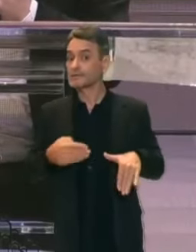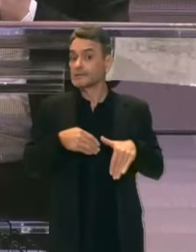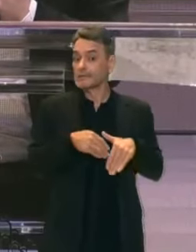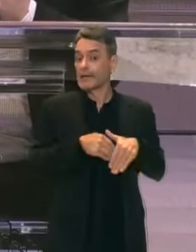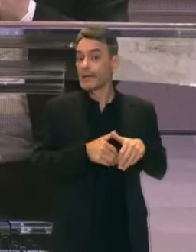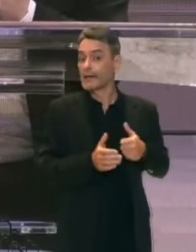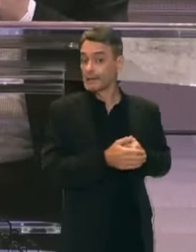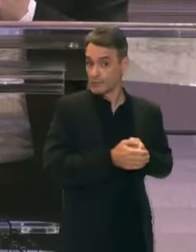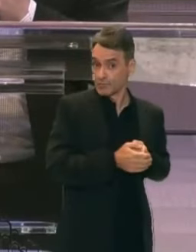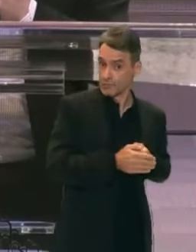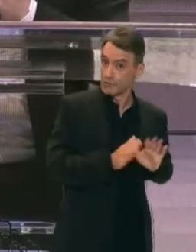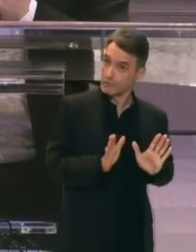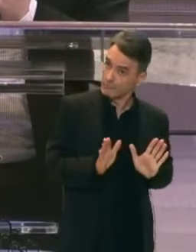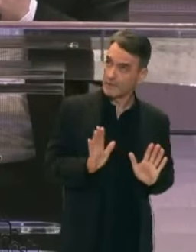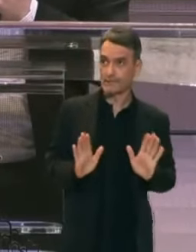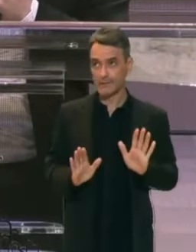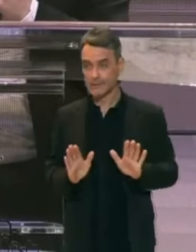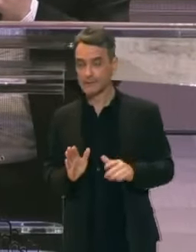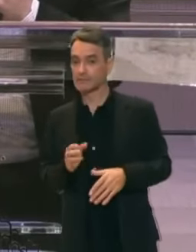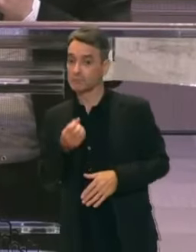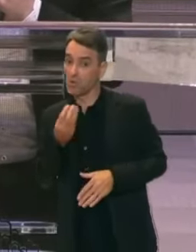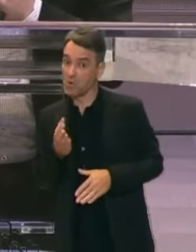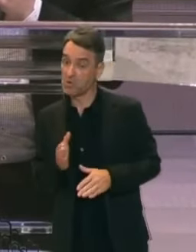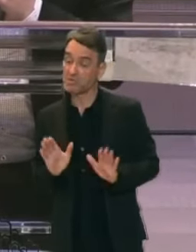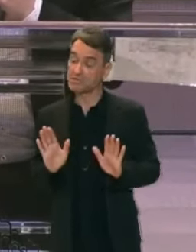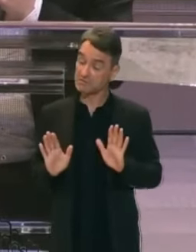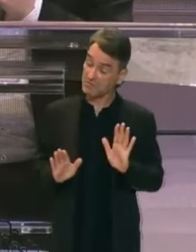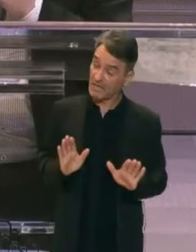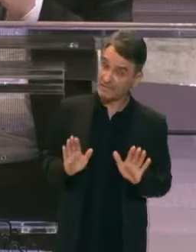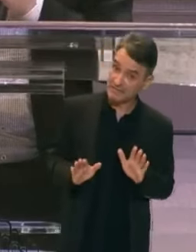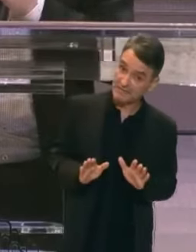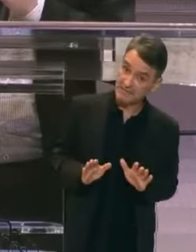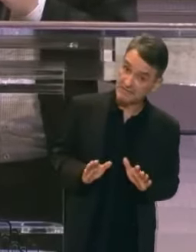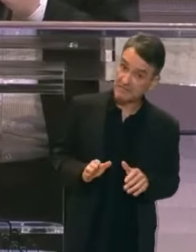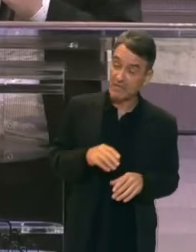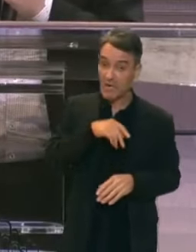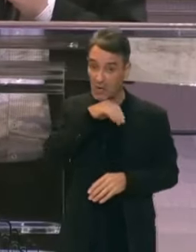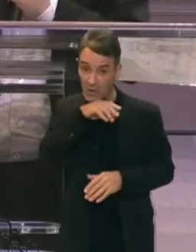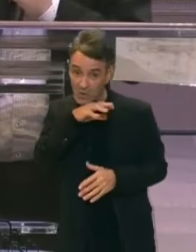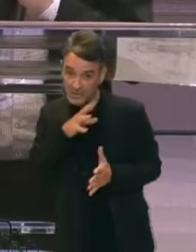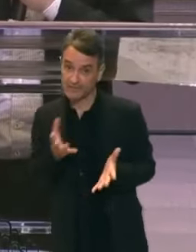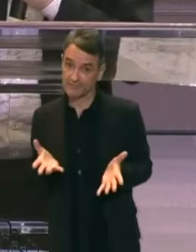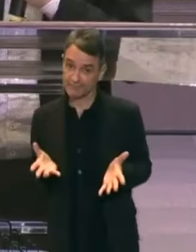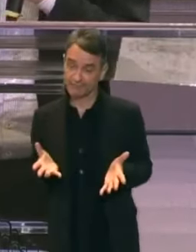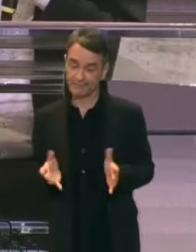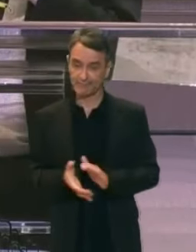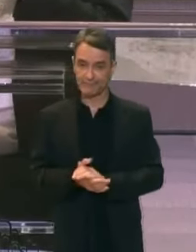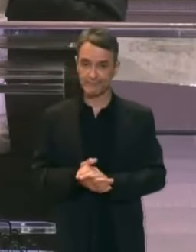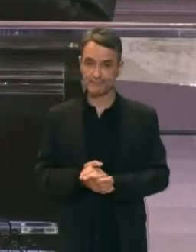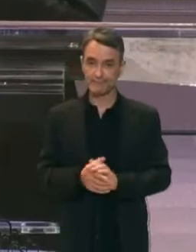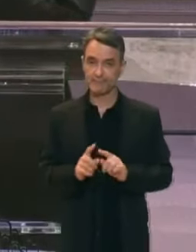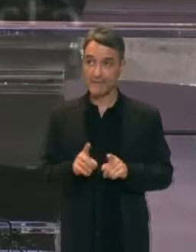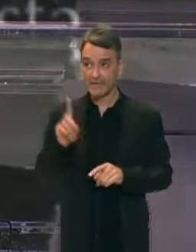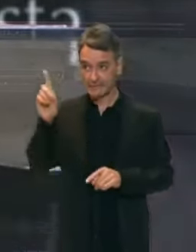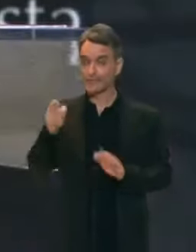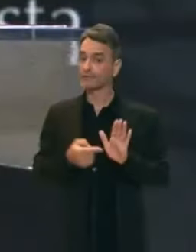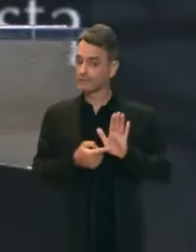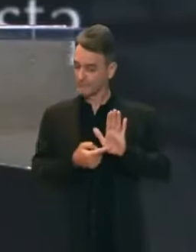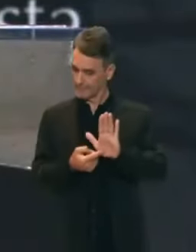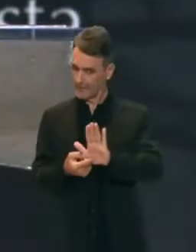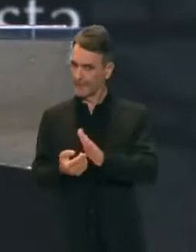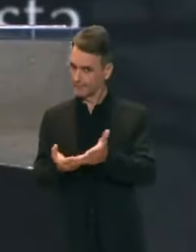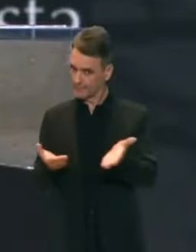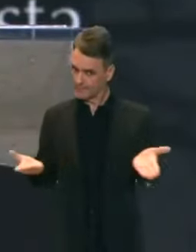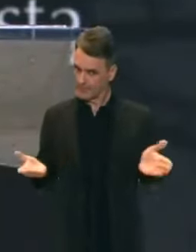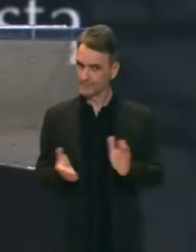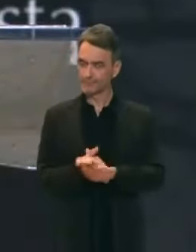boas, quer sejam elas boas, quer sejam elas más. Esse texto, o